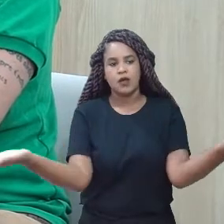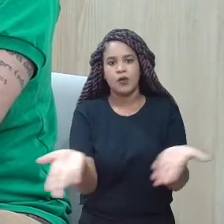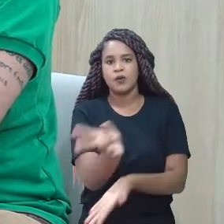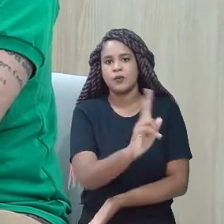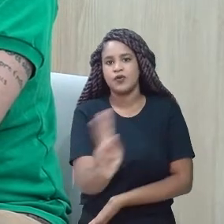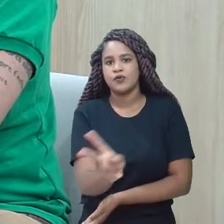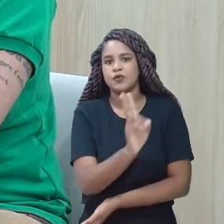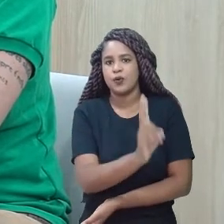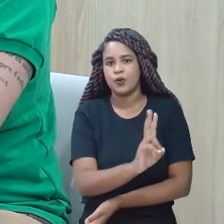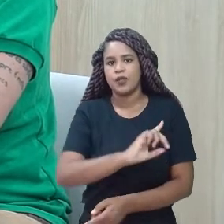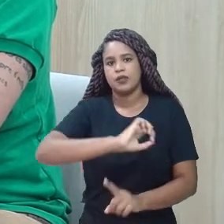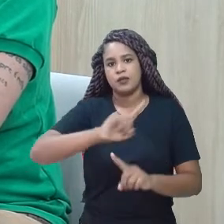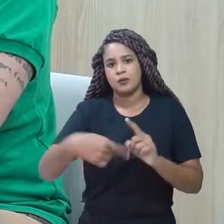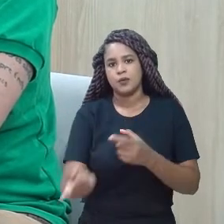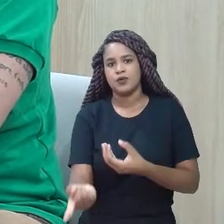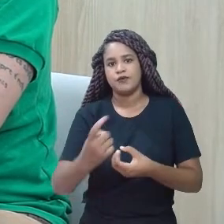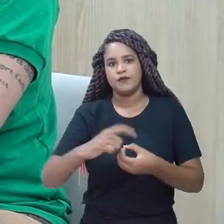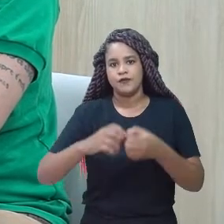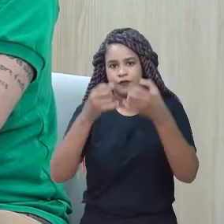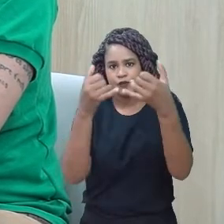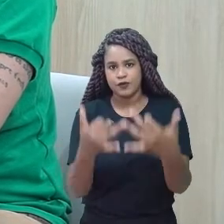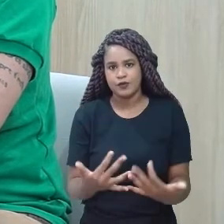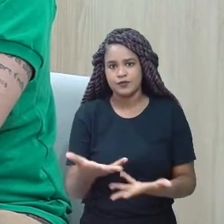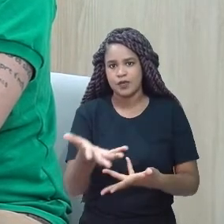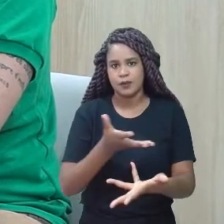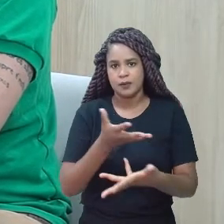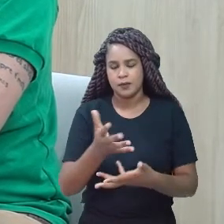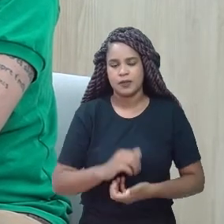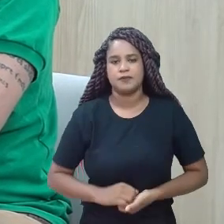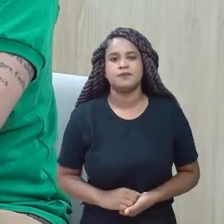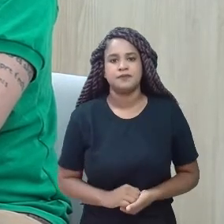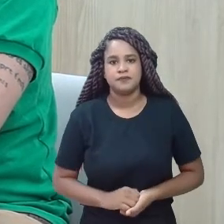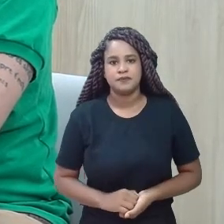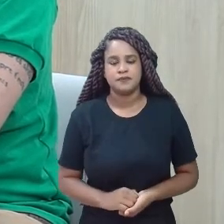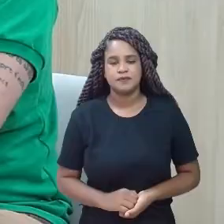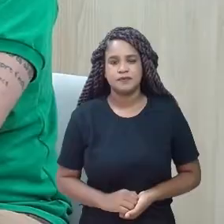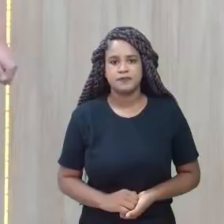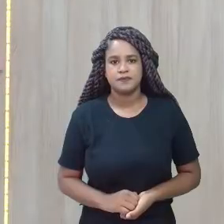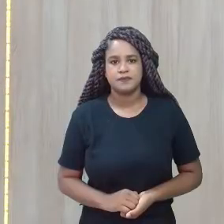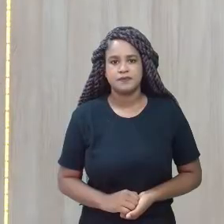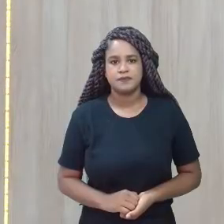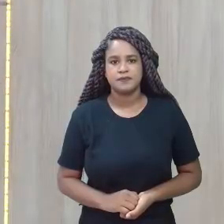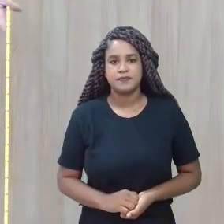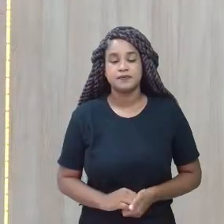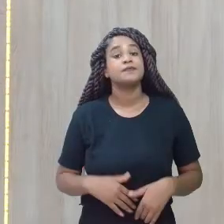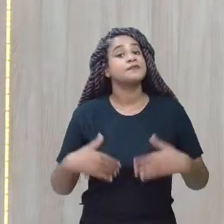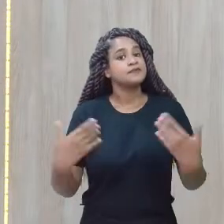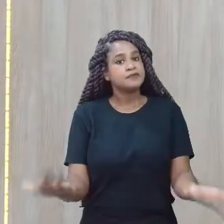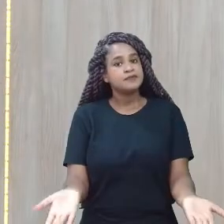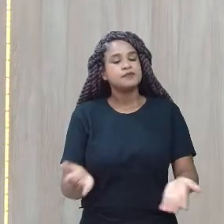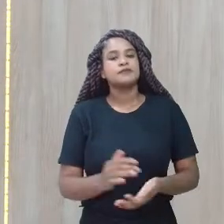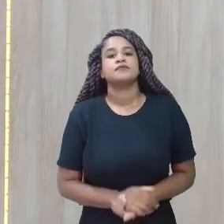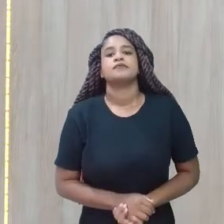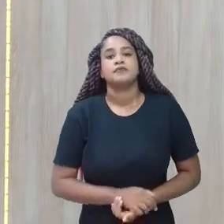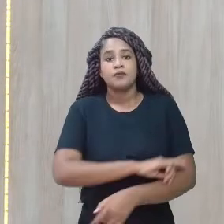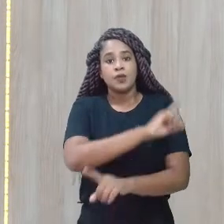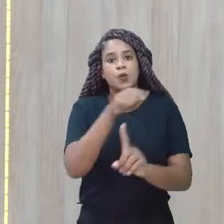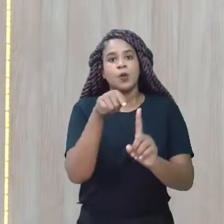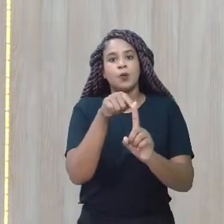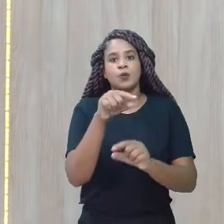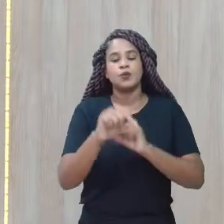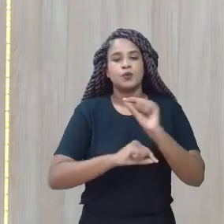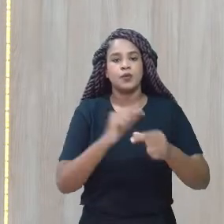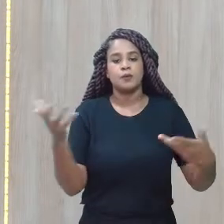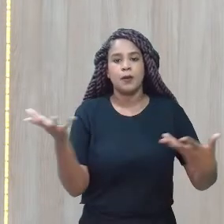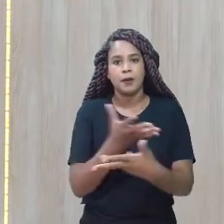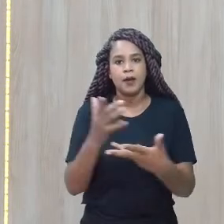professora Briane. Daqui a pouco a gente volta mais aqui com a interação do chat. Vai lá, Briane. Bom, gente, a ideia é que a gente nessa